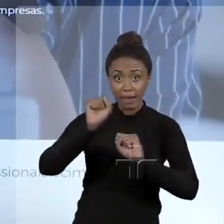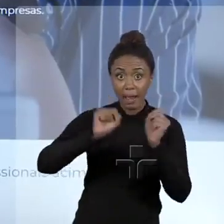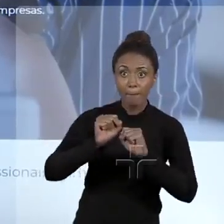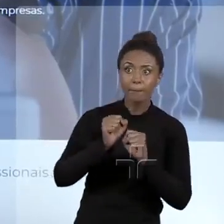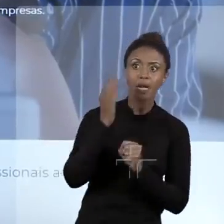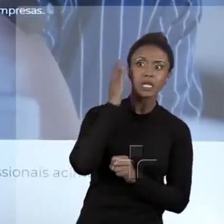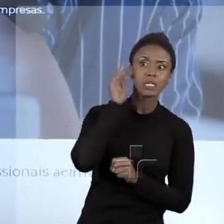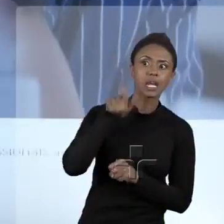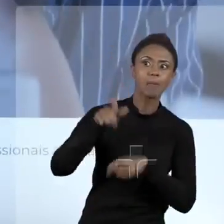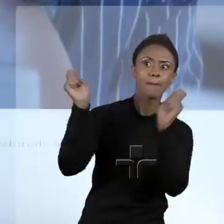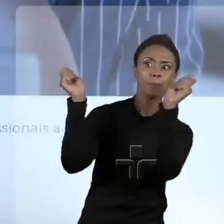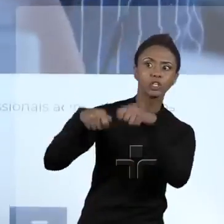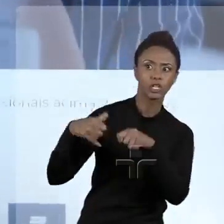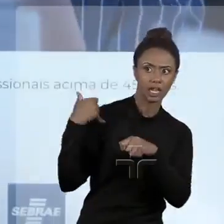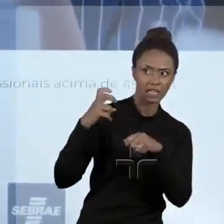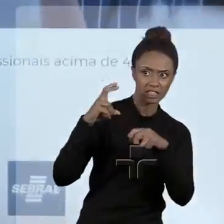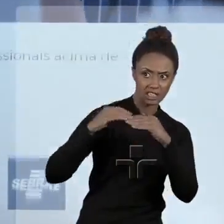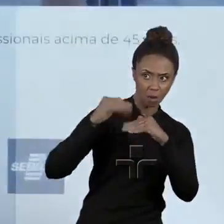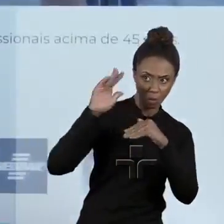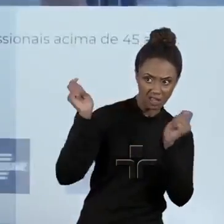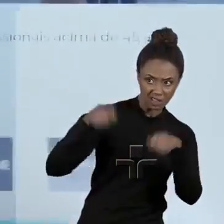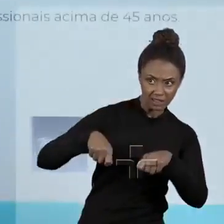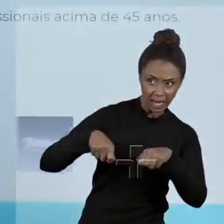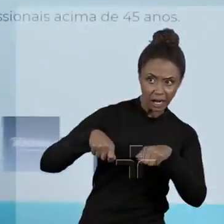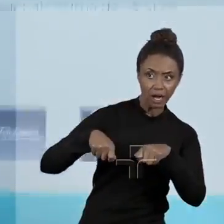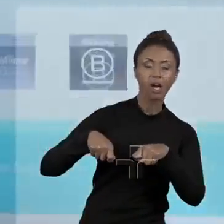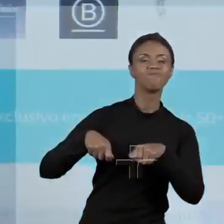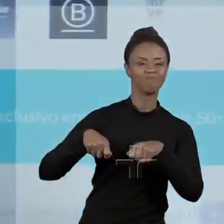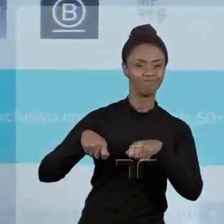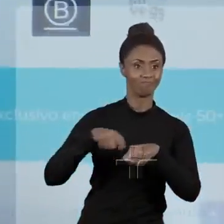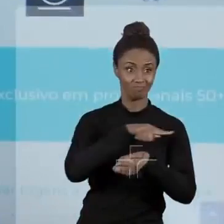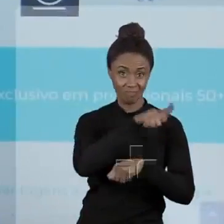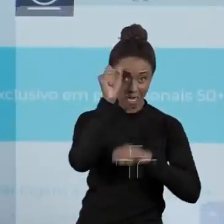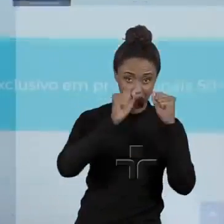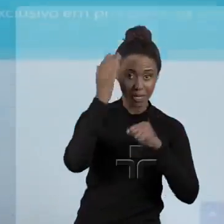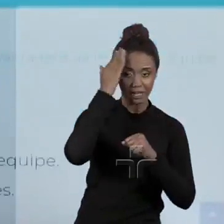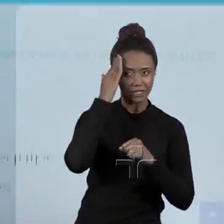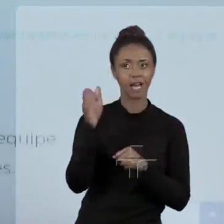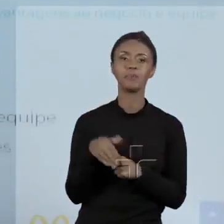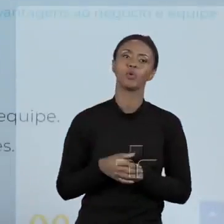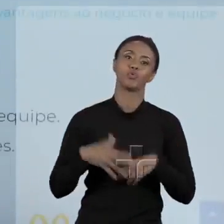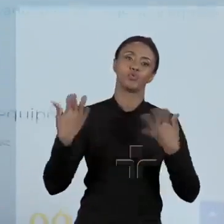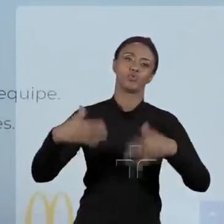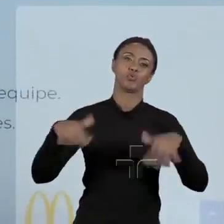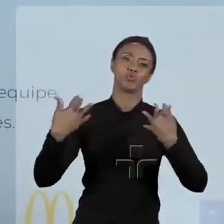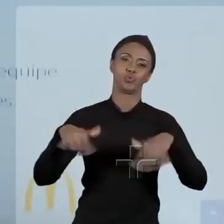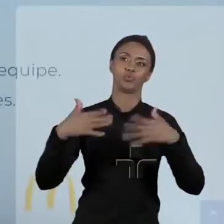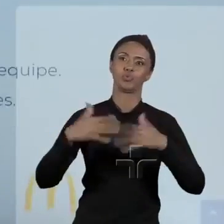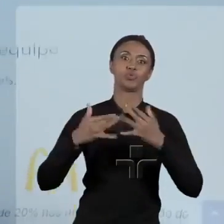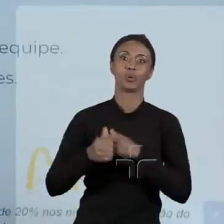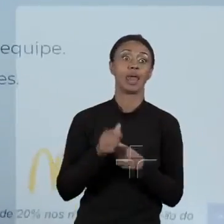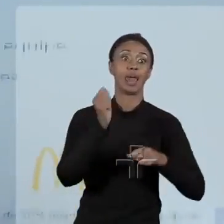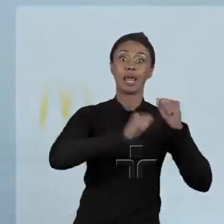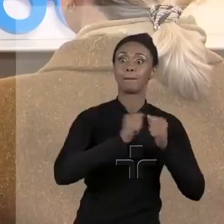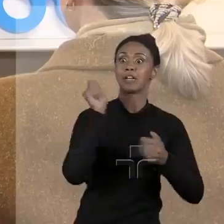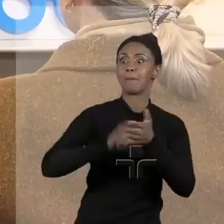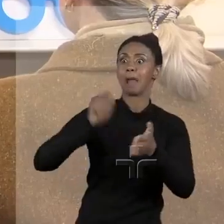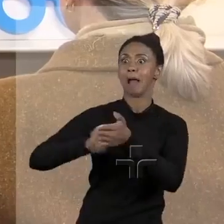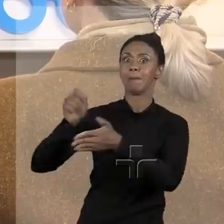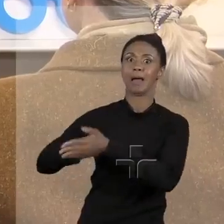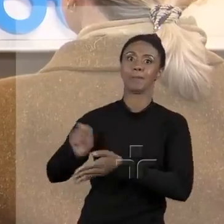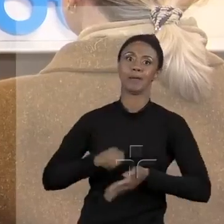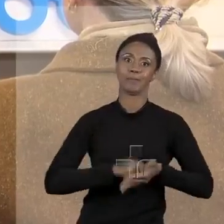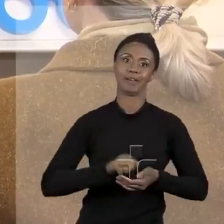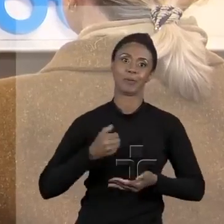potencial que os profissionais acima de 50 anos têm para entregar, eles vão desaparecer do mercado, porque as empresas vão querer contratar mesmo.